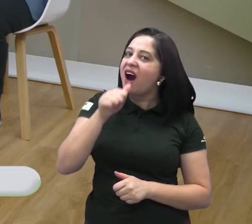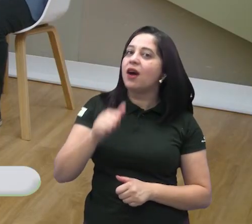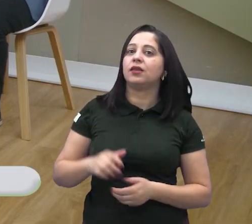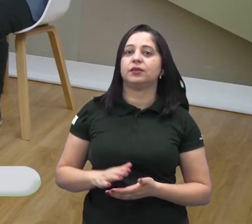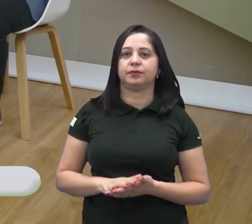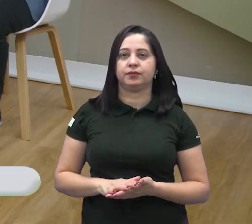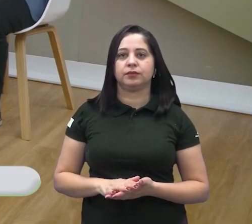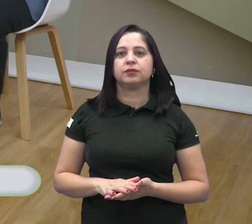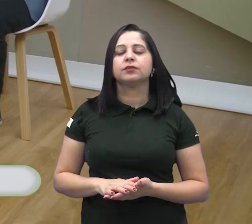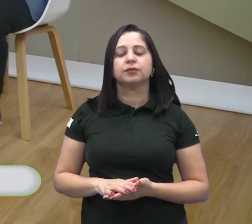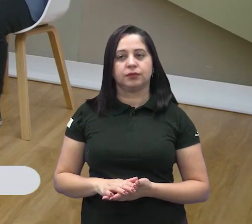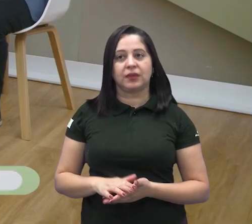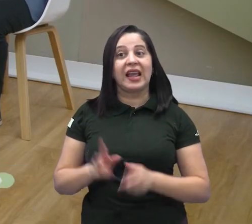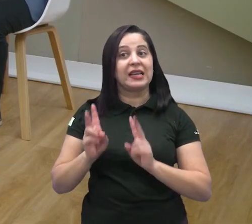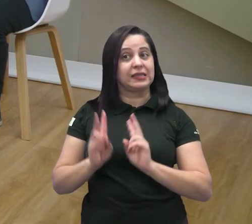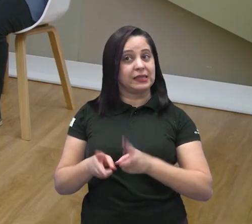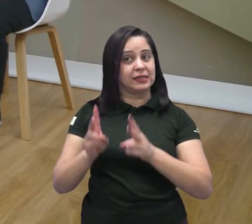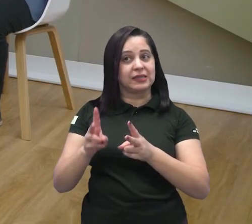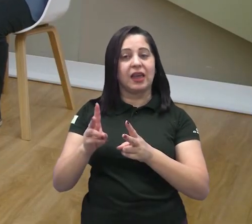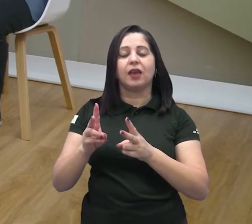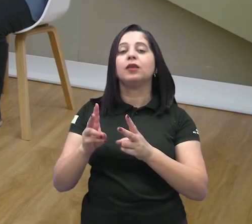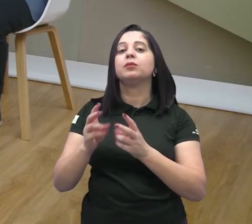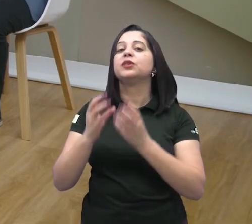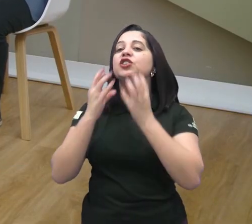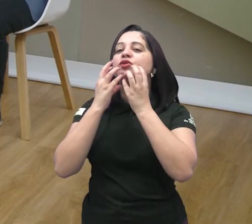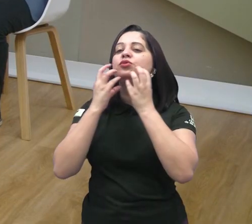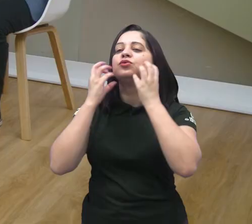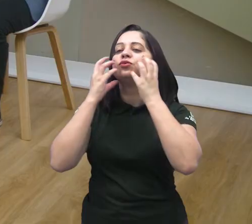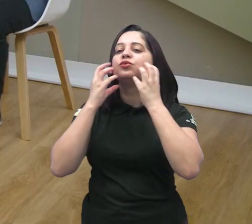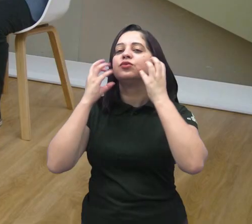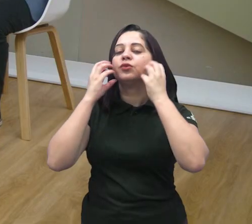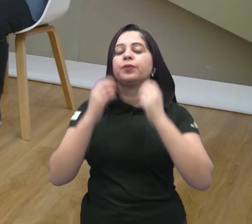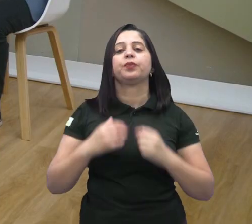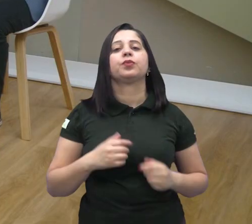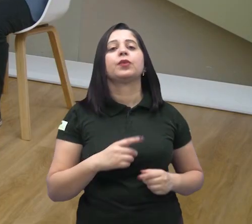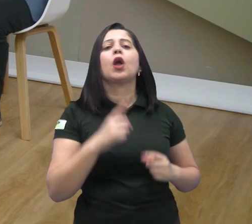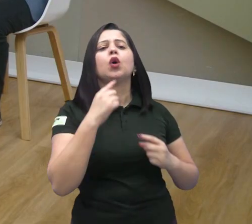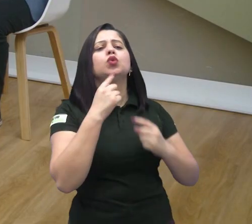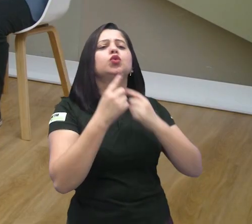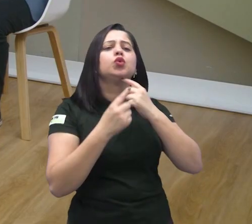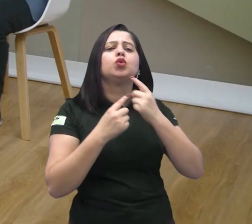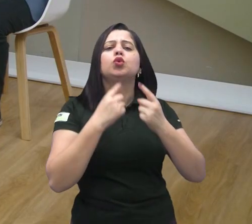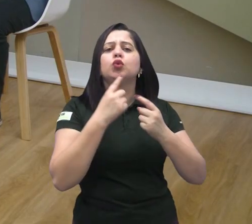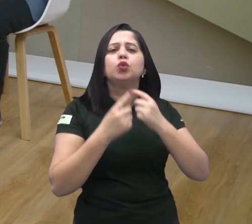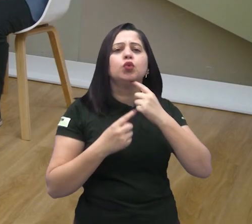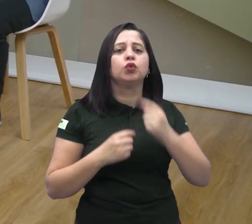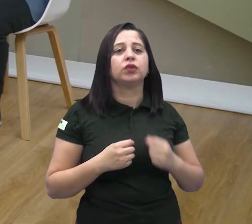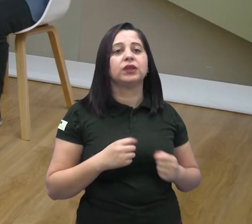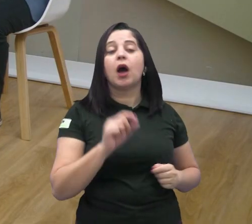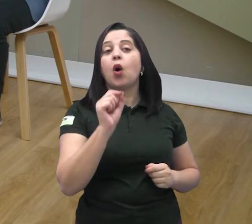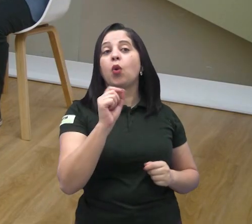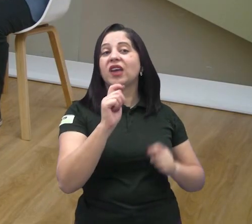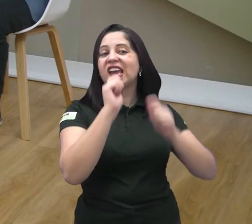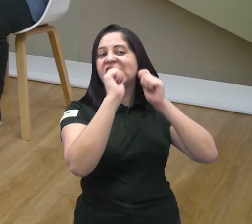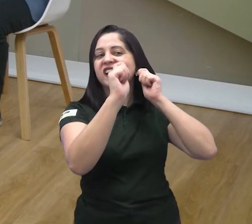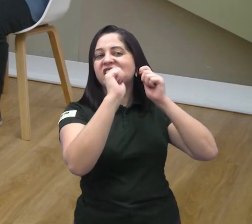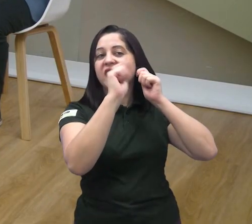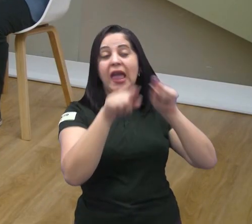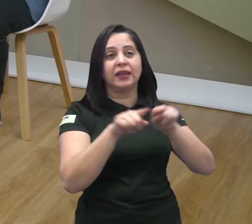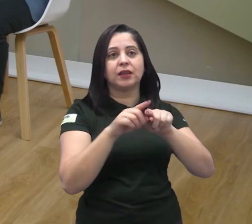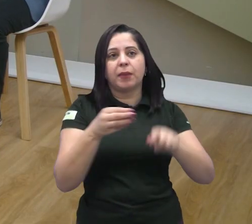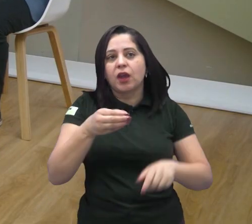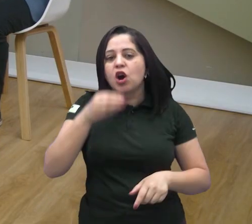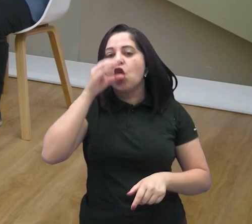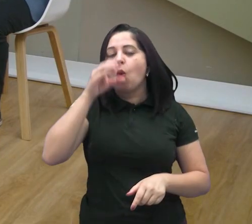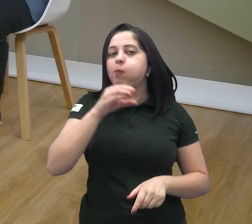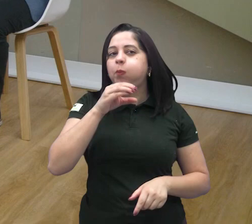Pegando dente e gengiva simultaneamente. Ótimo, doutor. E uma dúvida que as pessoas sempre têm em relação ao fio dental e o enxaguante bucal.